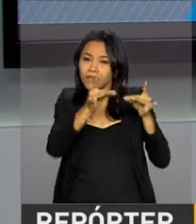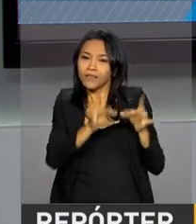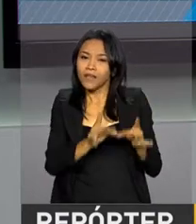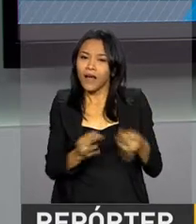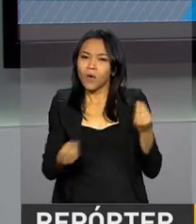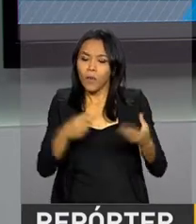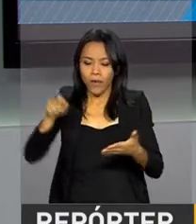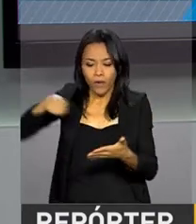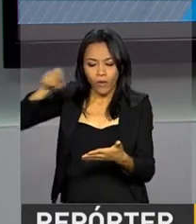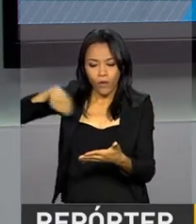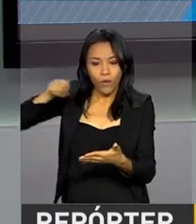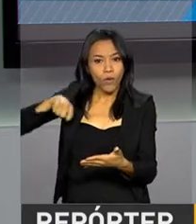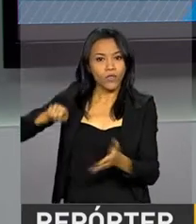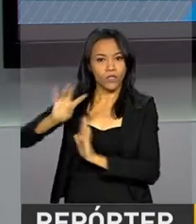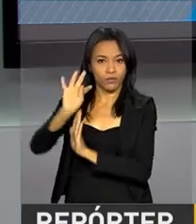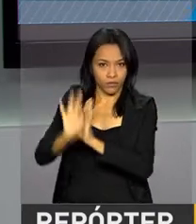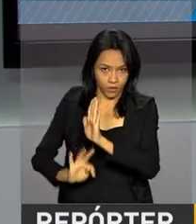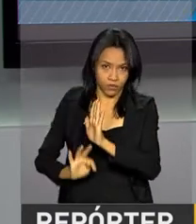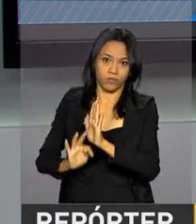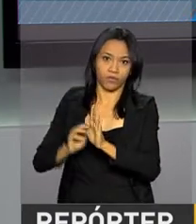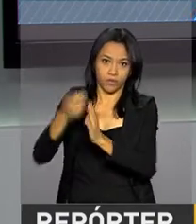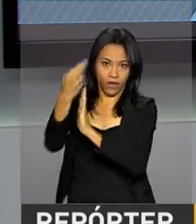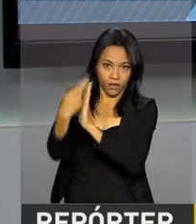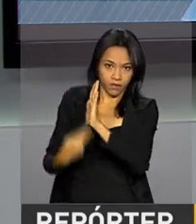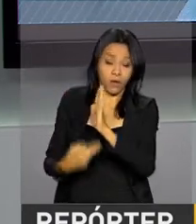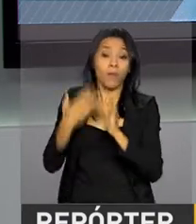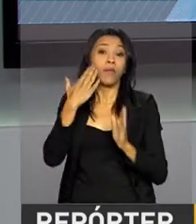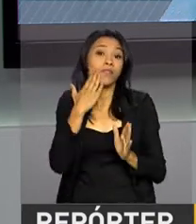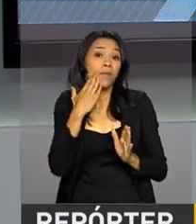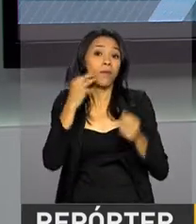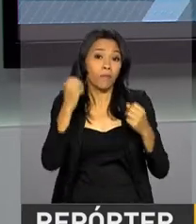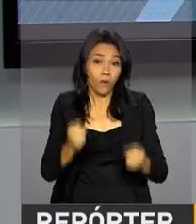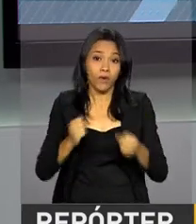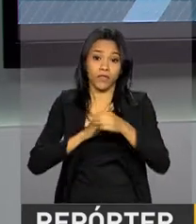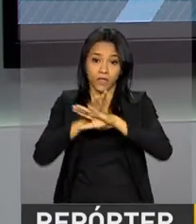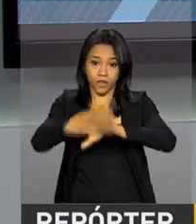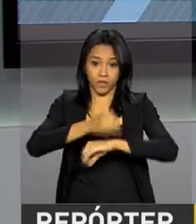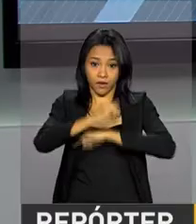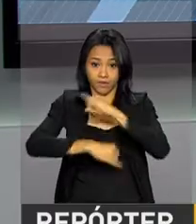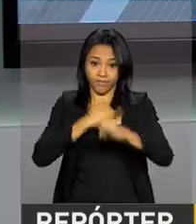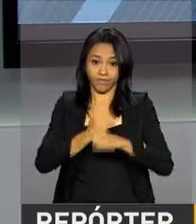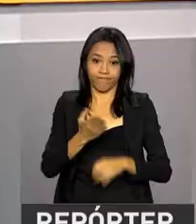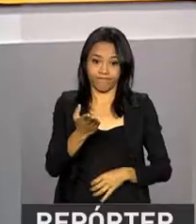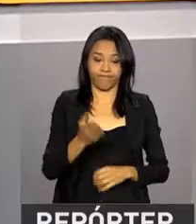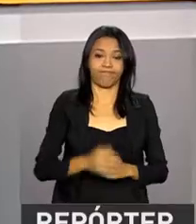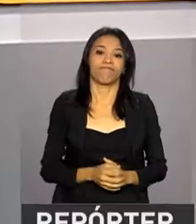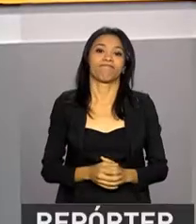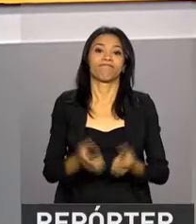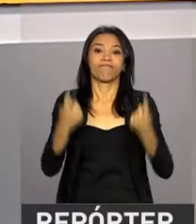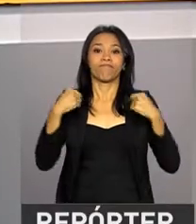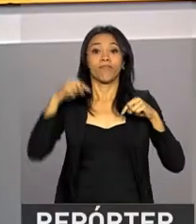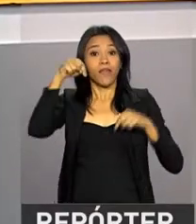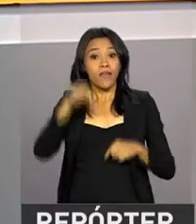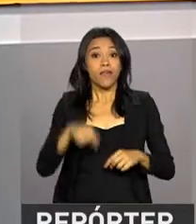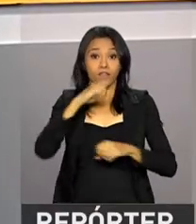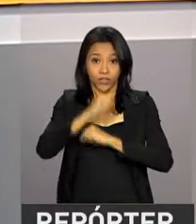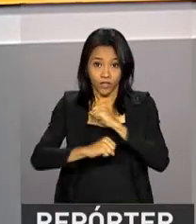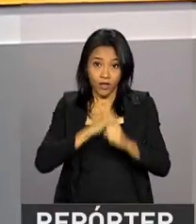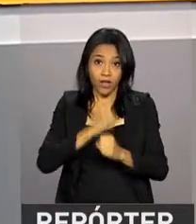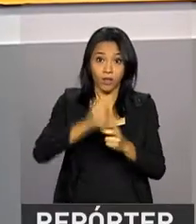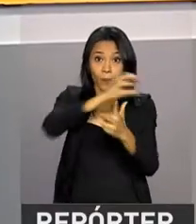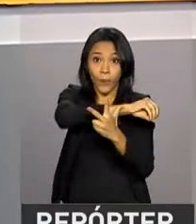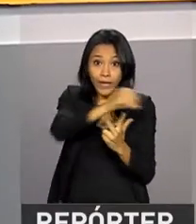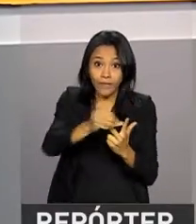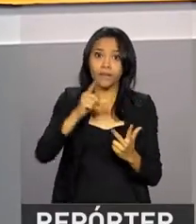correção no texto para conferir o material basta acessar a página do inep na internet este ano o enem terá algumas